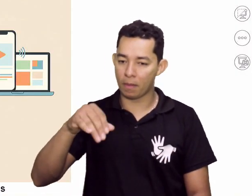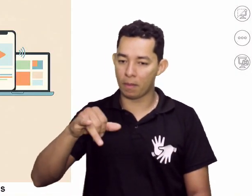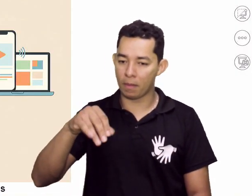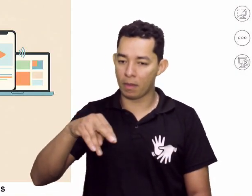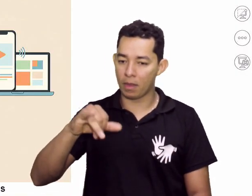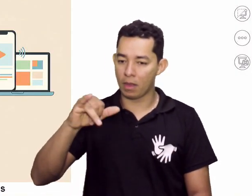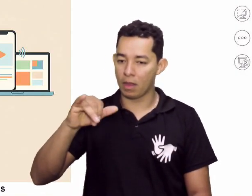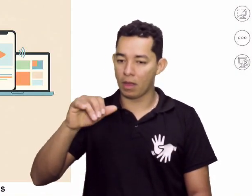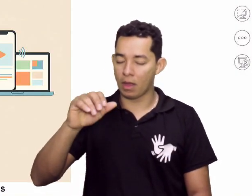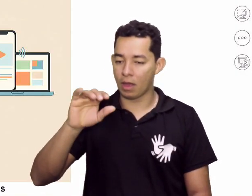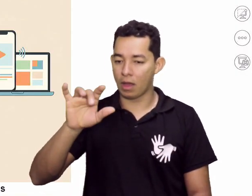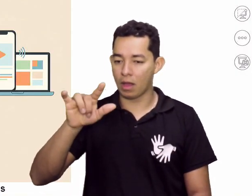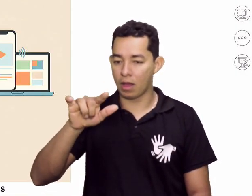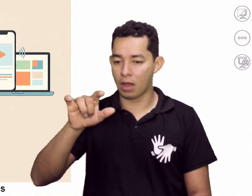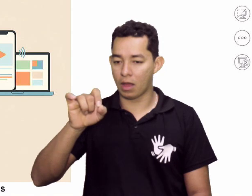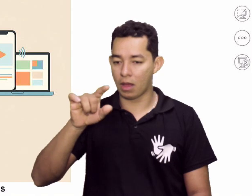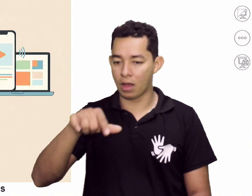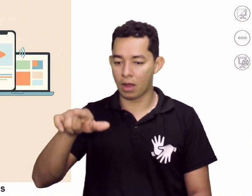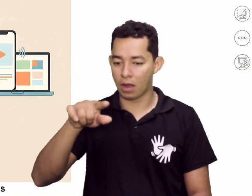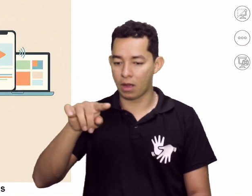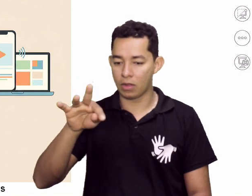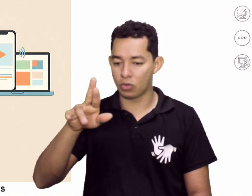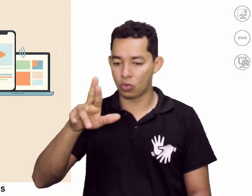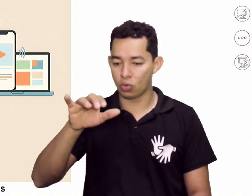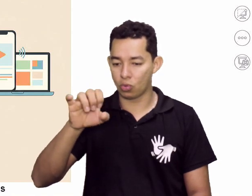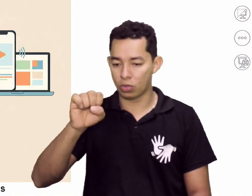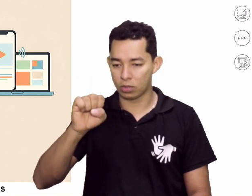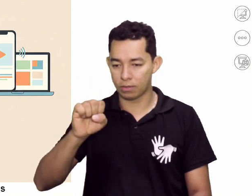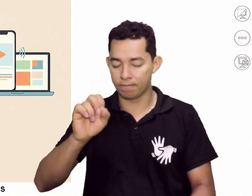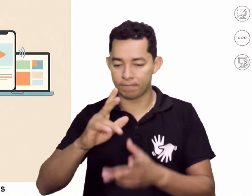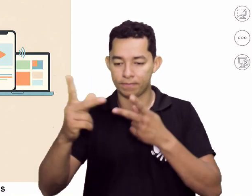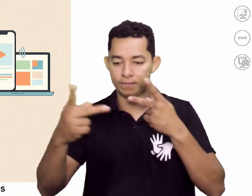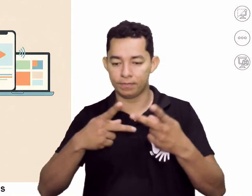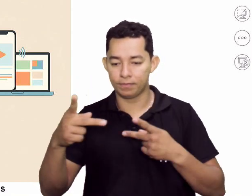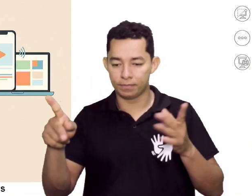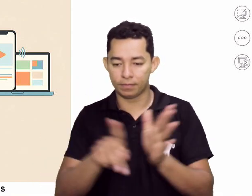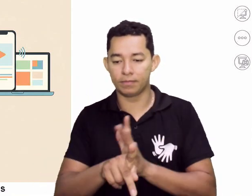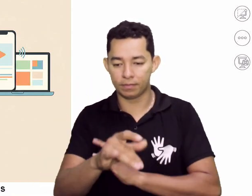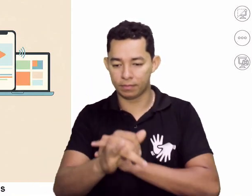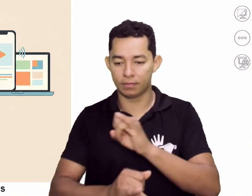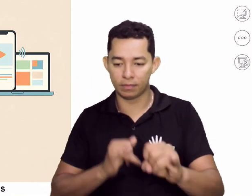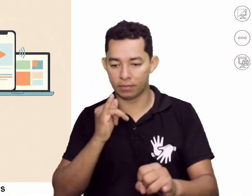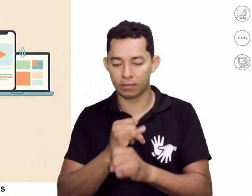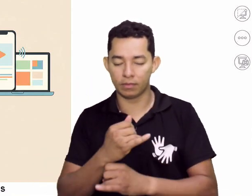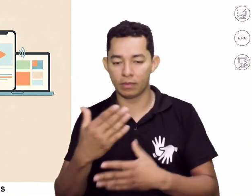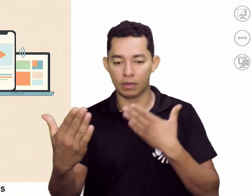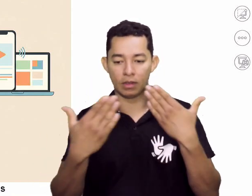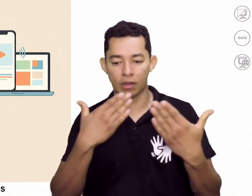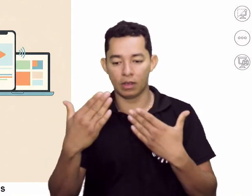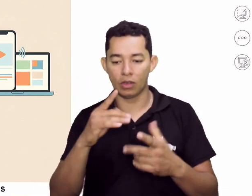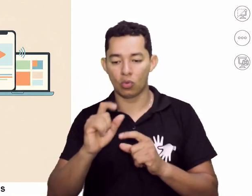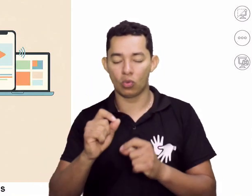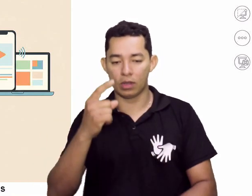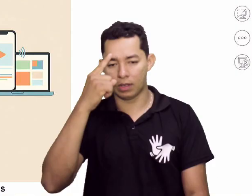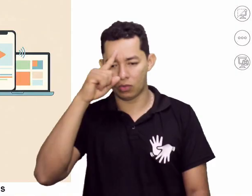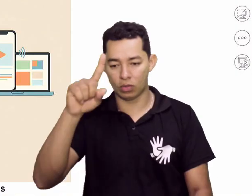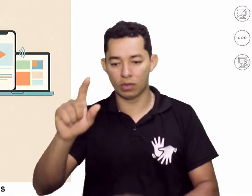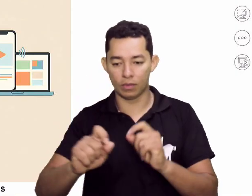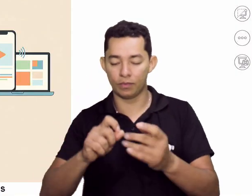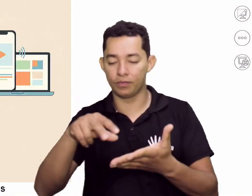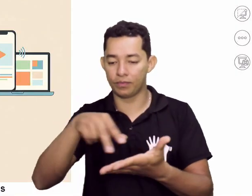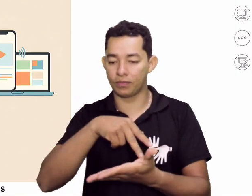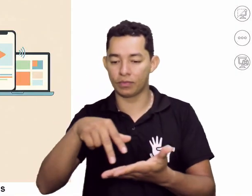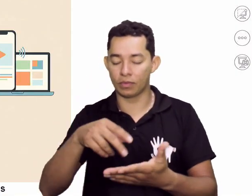Miniatures, né? Um projeto de dança na internet que dialoga com a ideia de